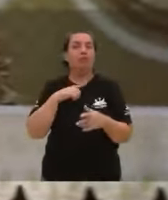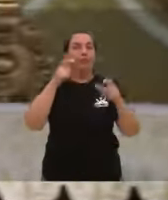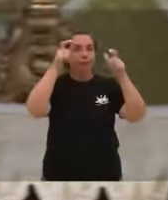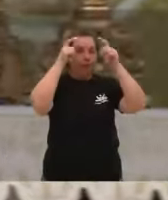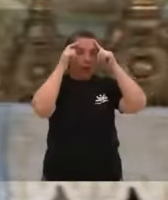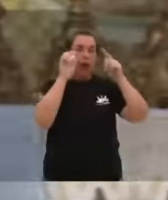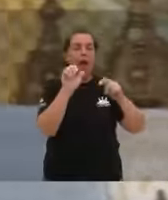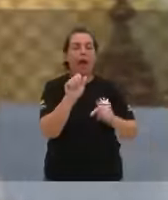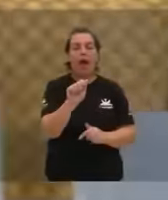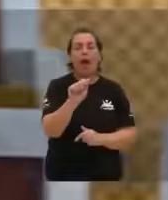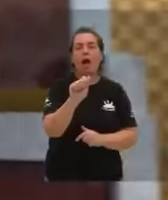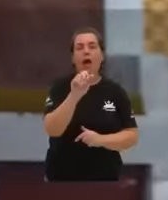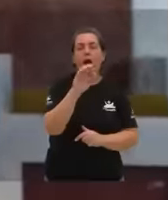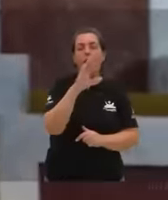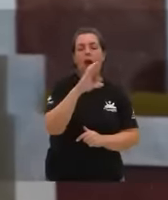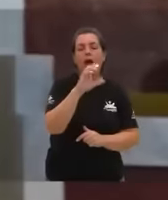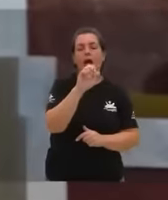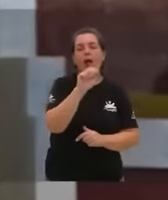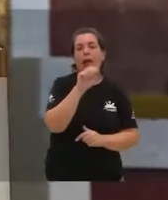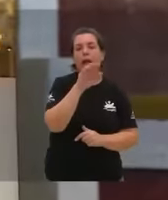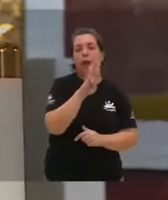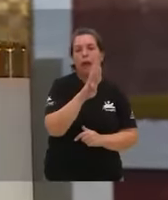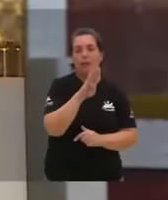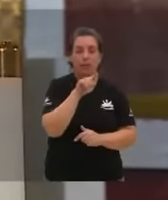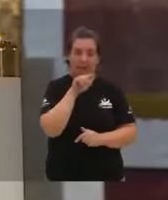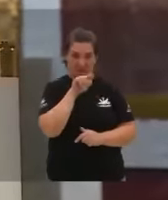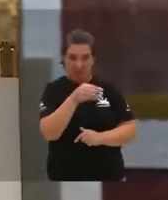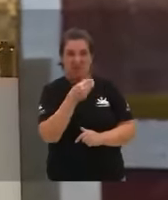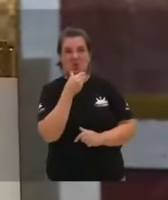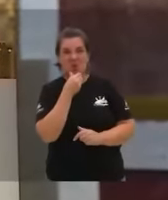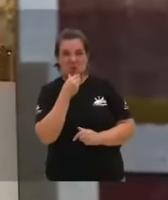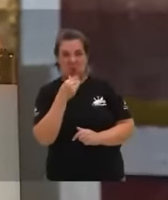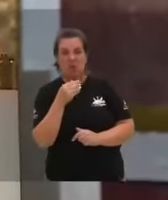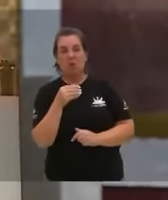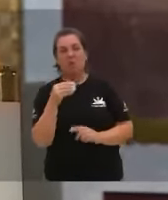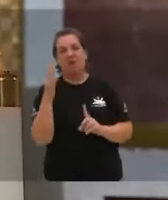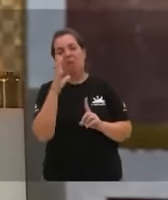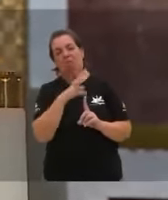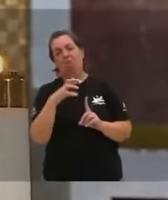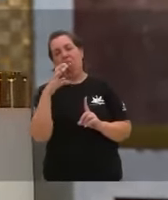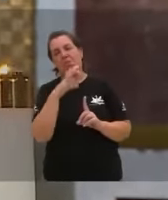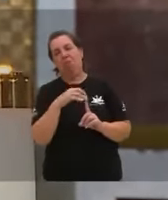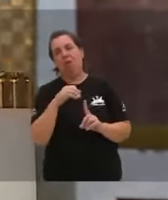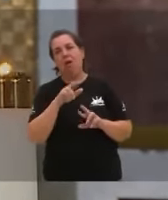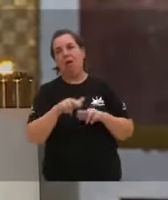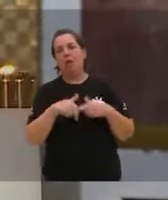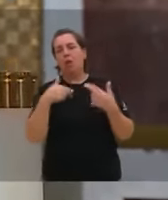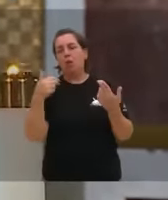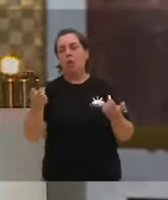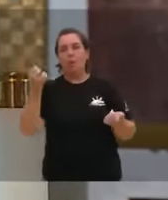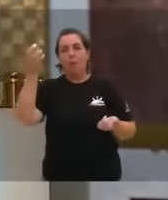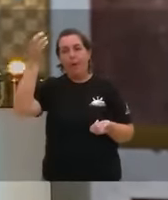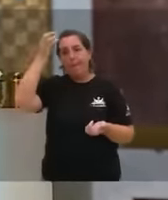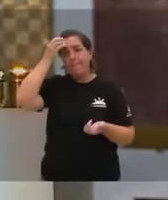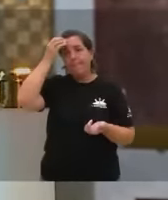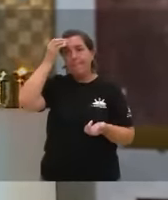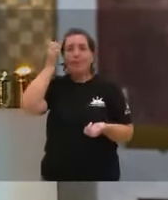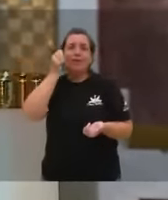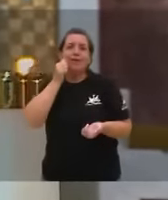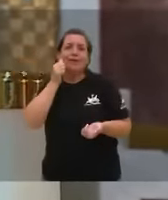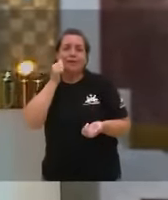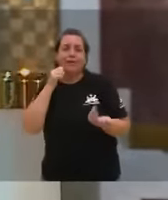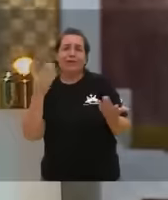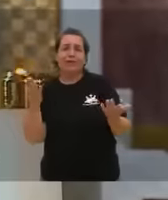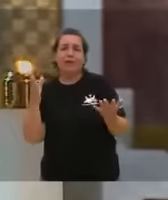foi, se sentiu seduzido por uma princesa